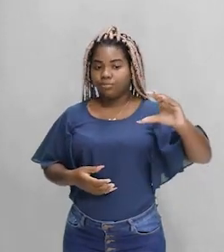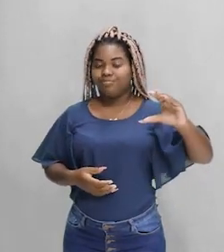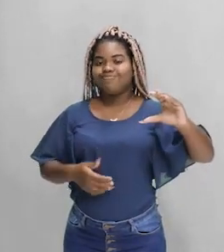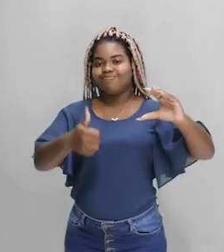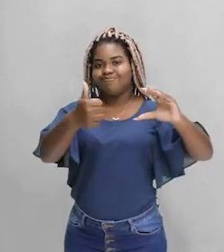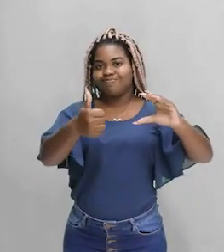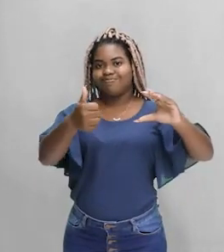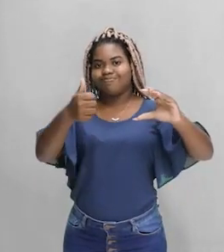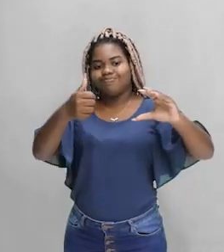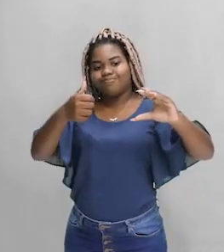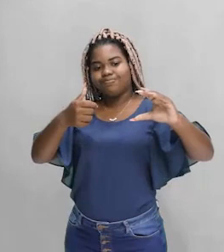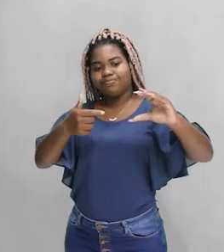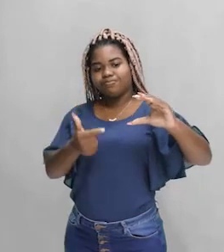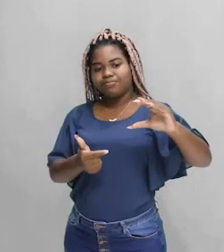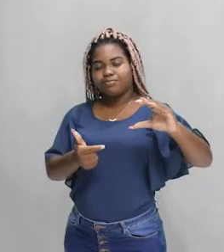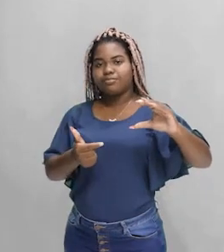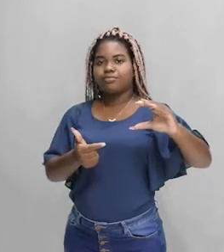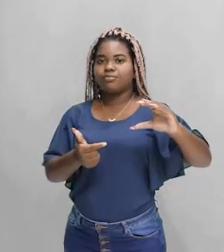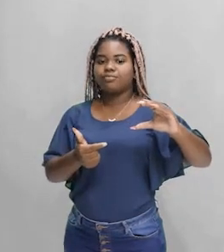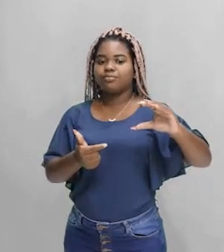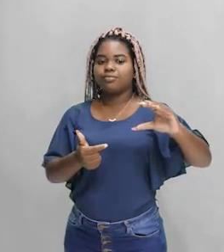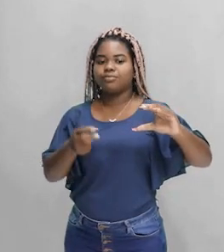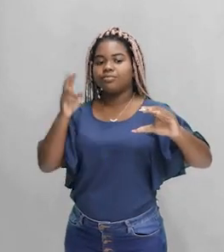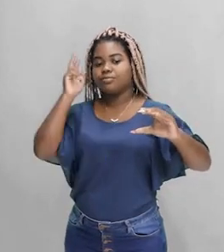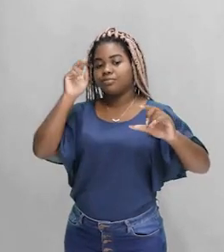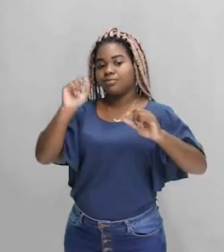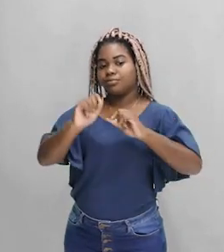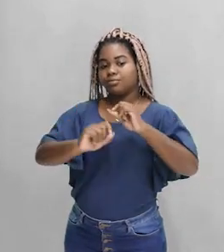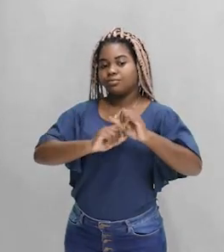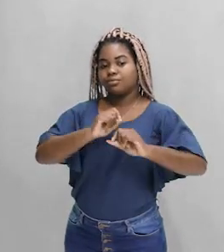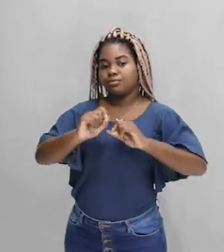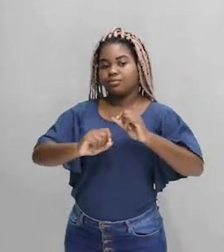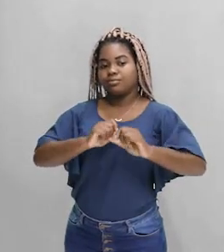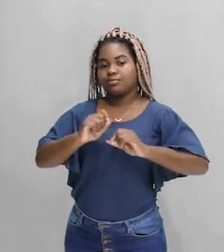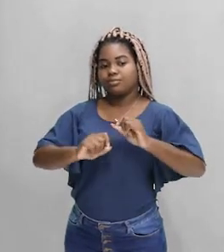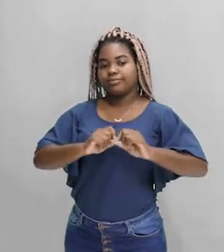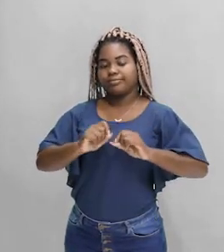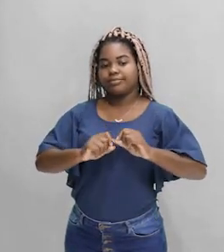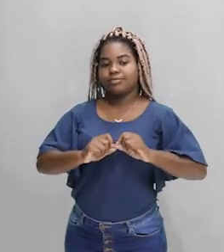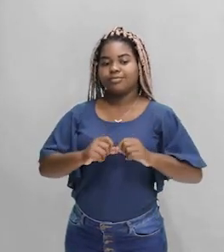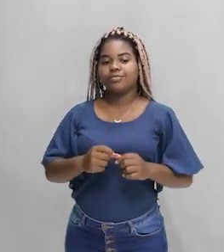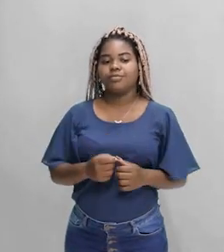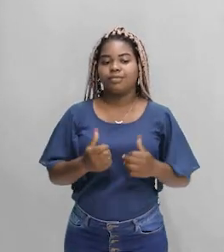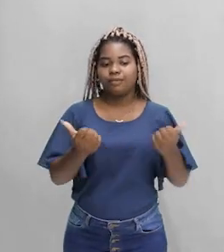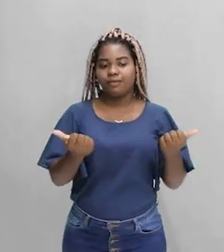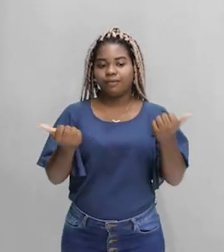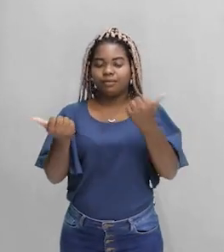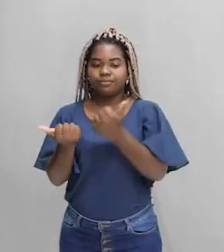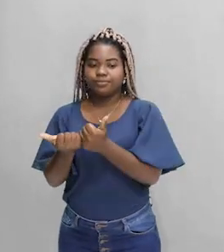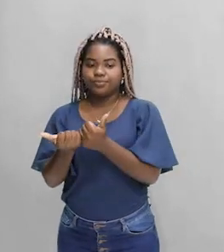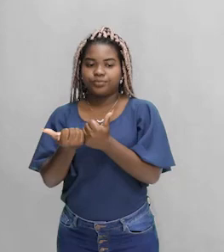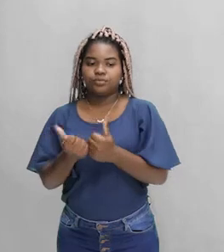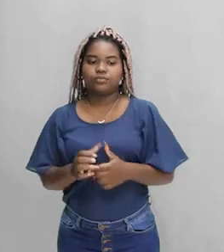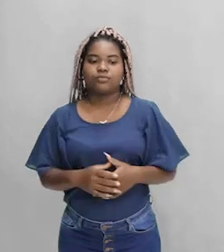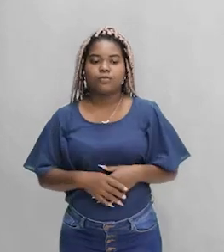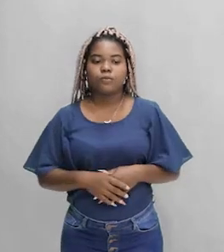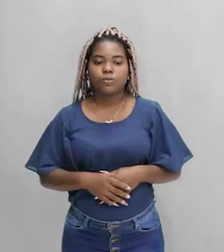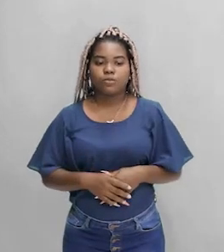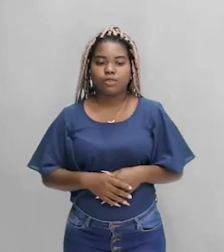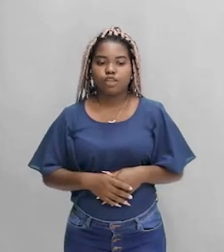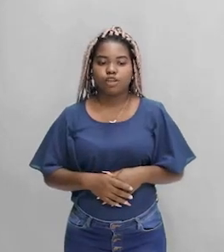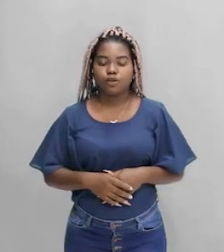a imagem do meio. Lembrando, novamente, que o meio está lá no lugar do x, na lei de formação, tá?